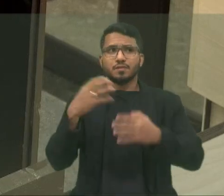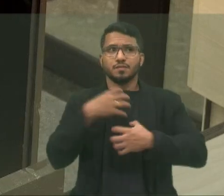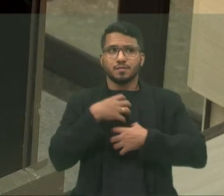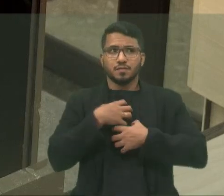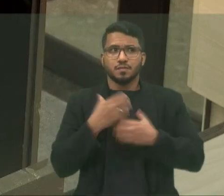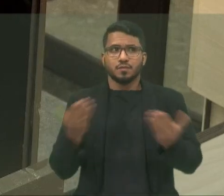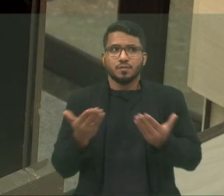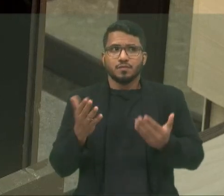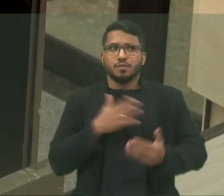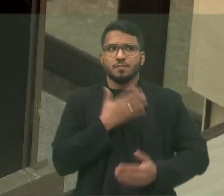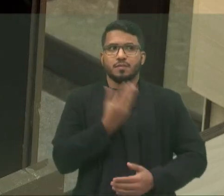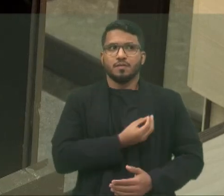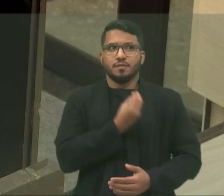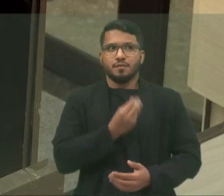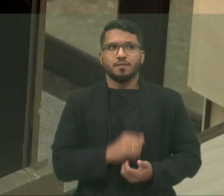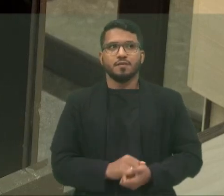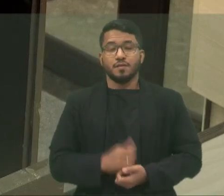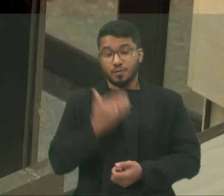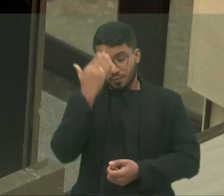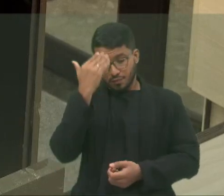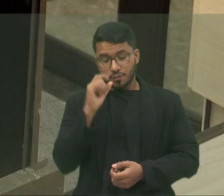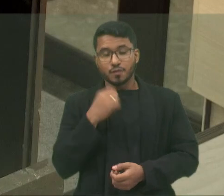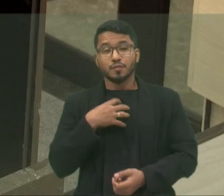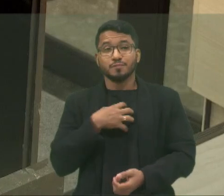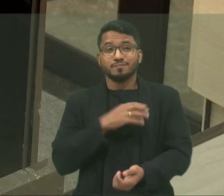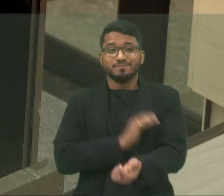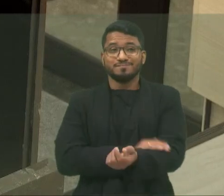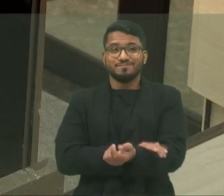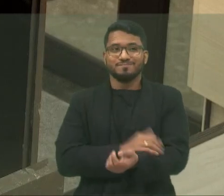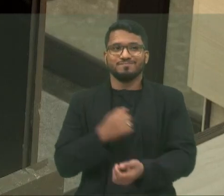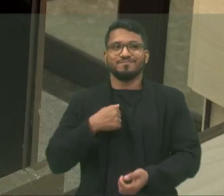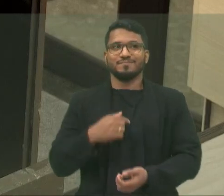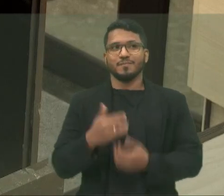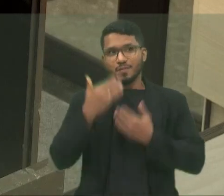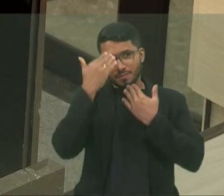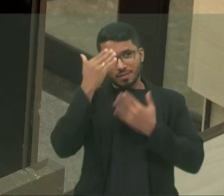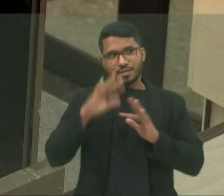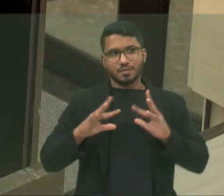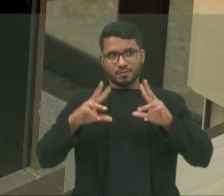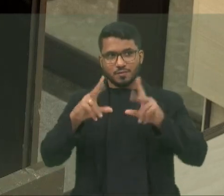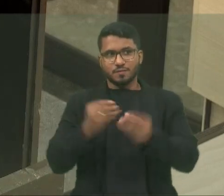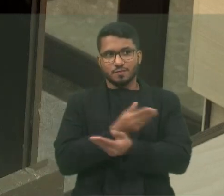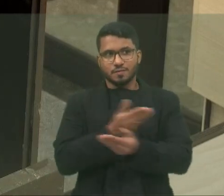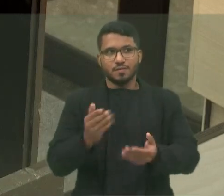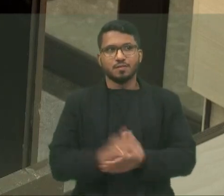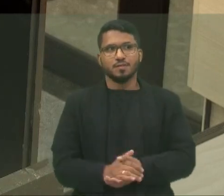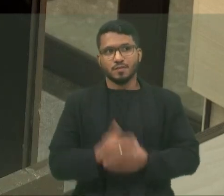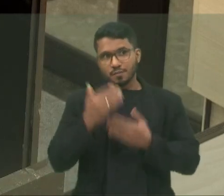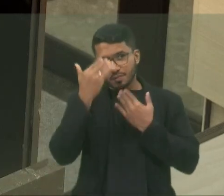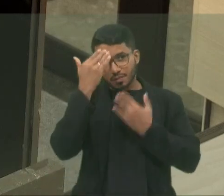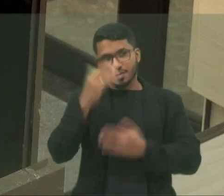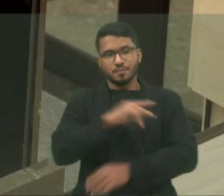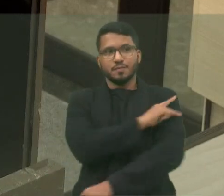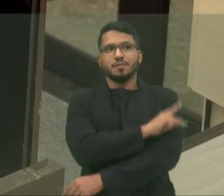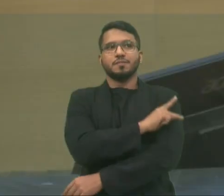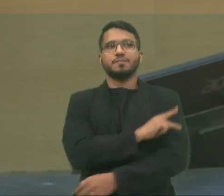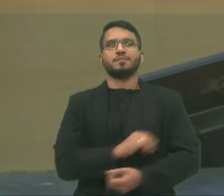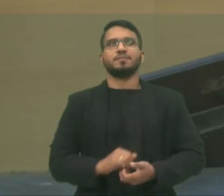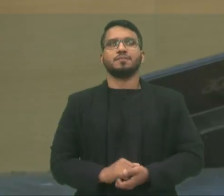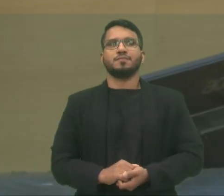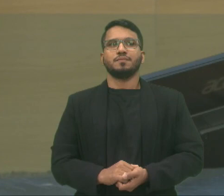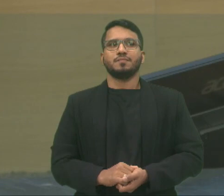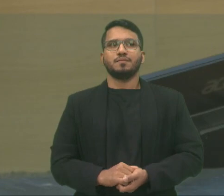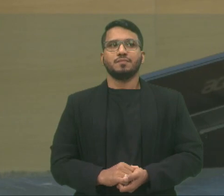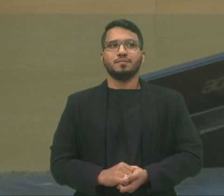momento da minha vida. Só eu sei o que eu estou passando. Obrigado a todos. Obrigado ao Piauí.